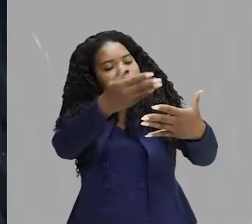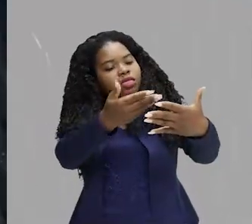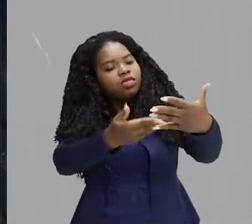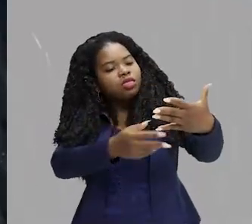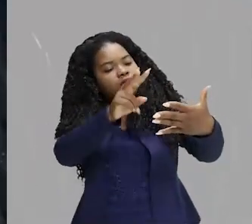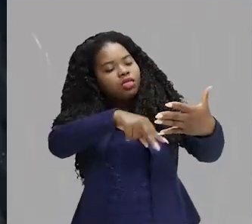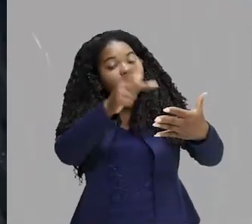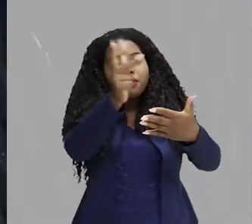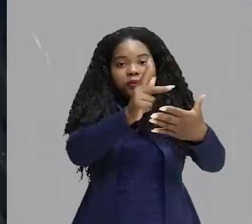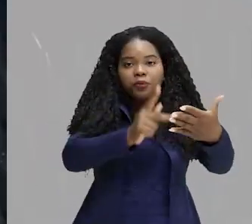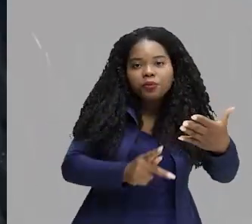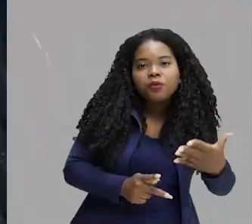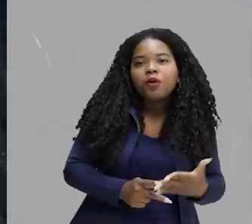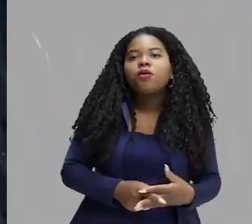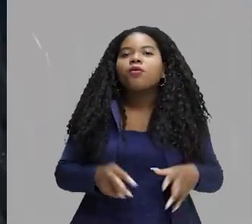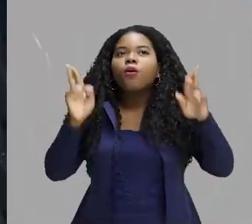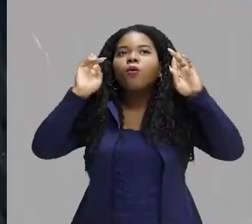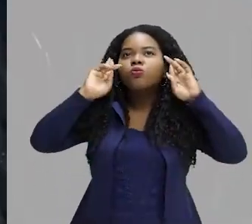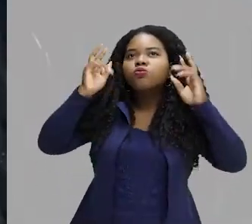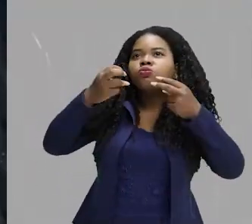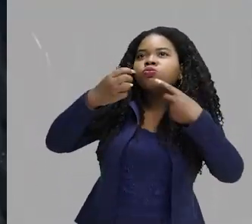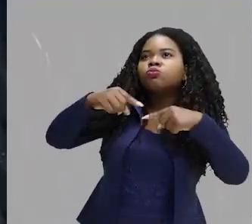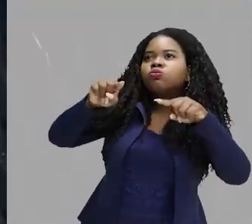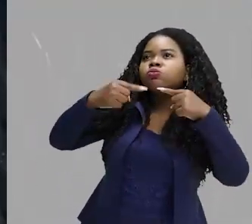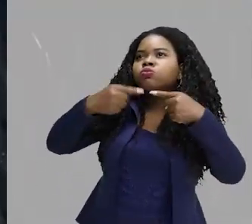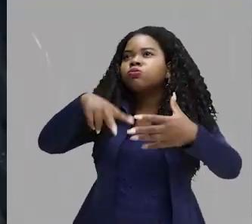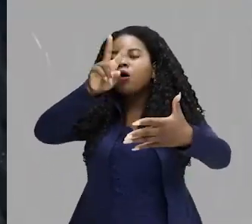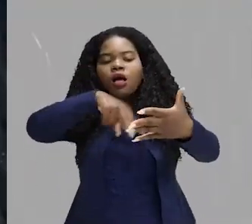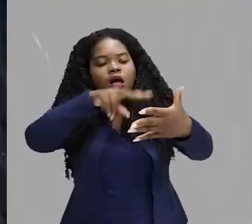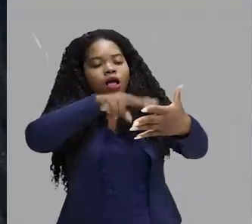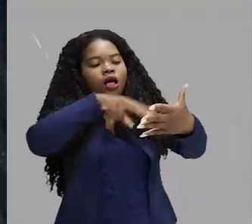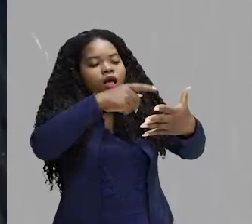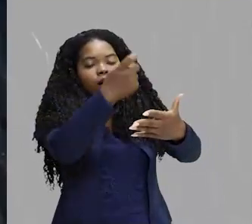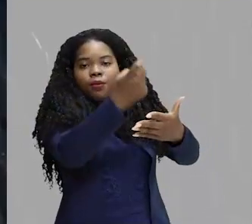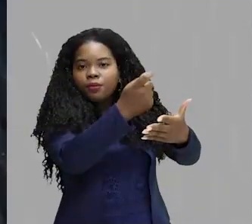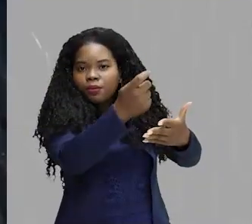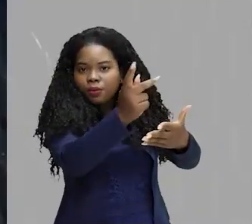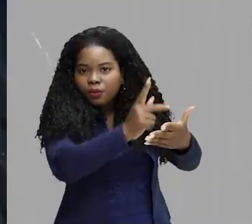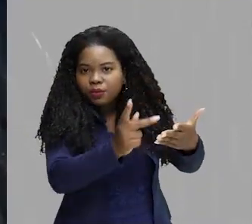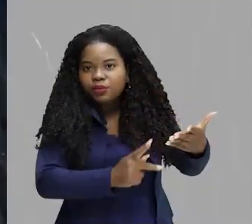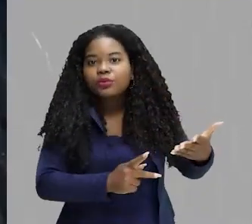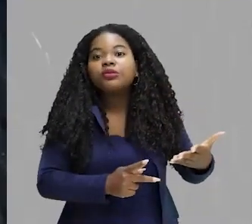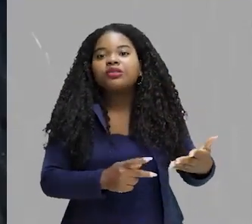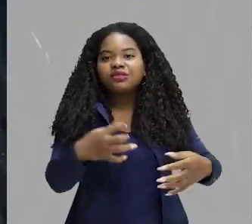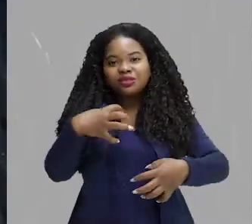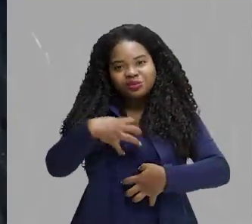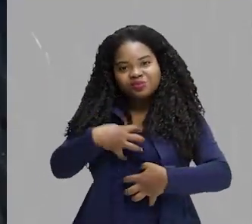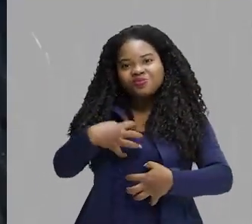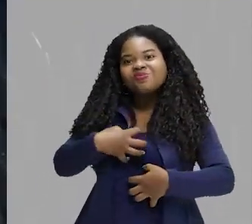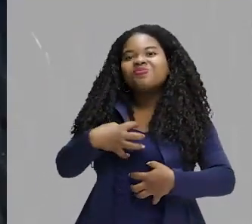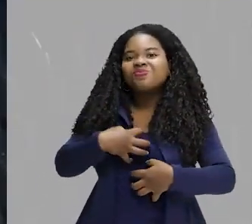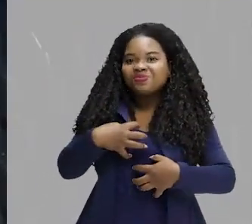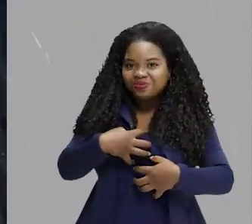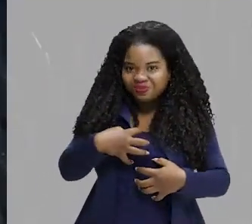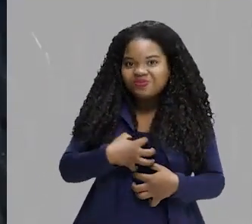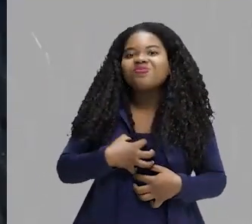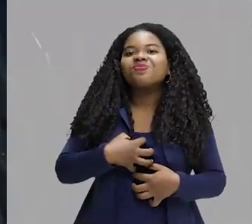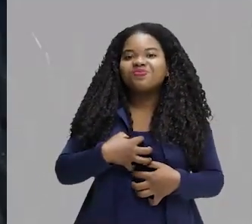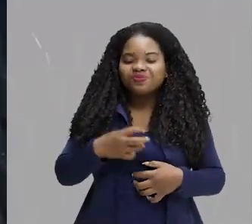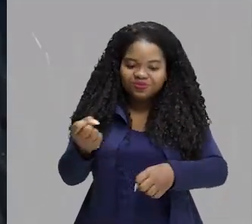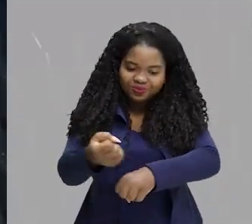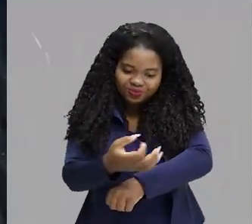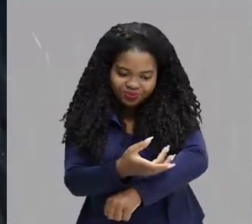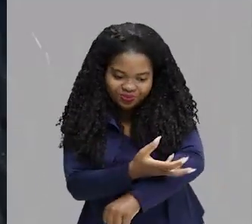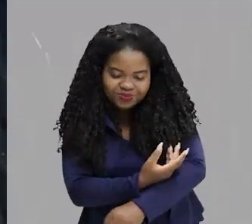um poema, você ouve uma música, lê uma poesia e isso desperta sentimentos e demonstra. A sua capacidade